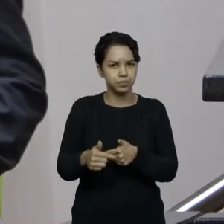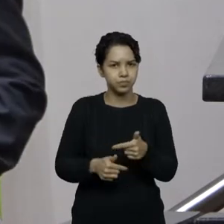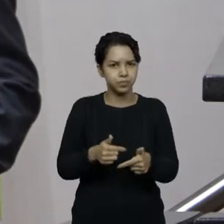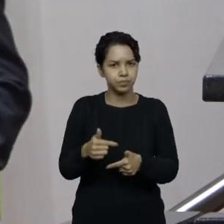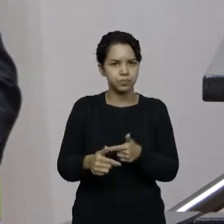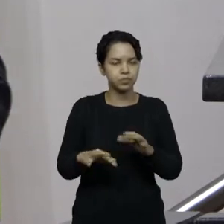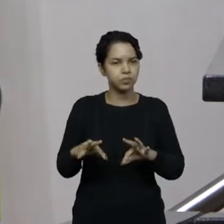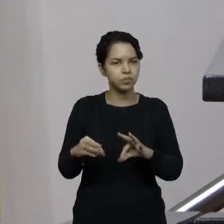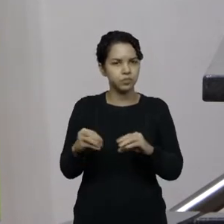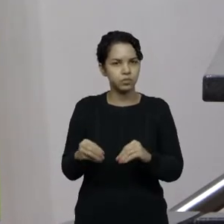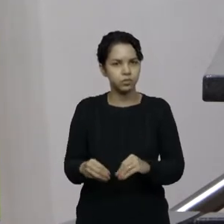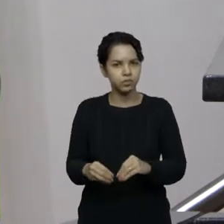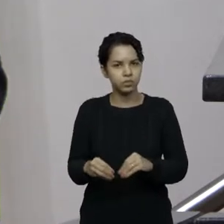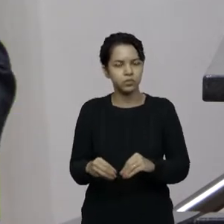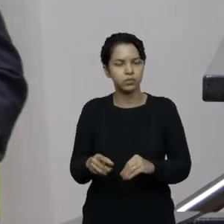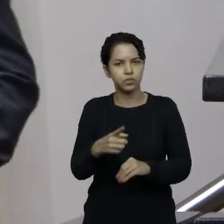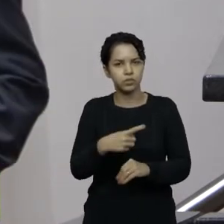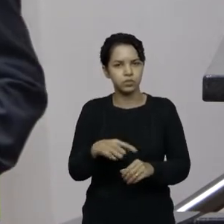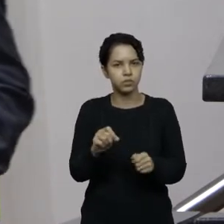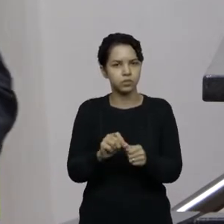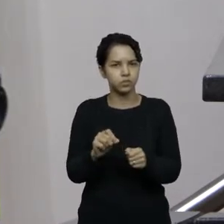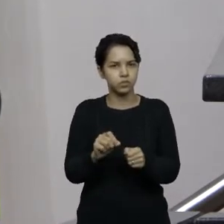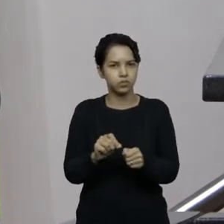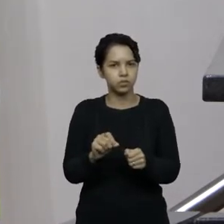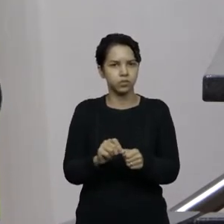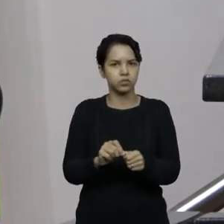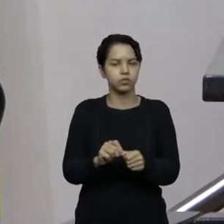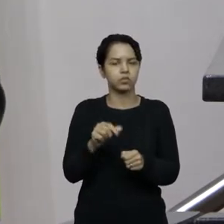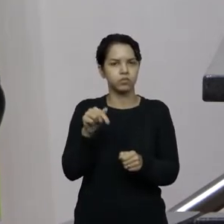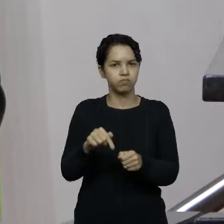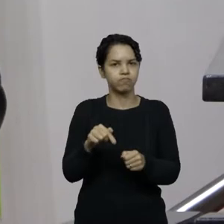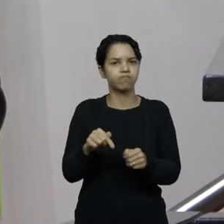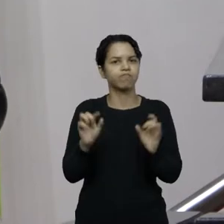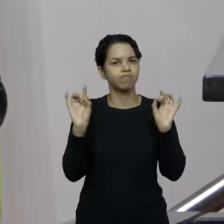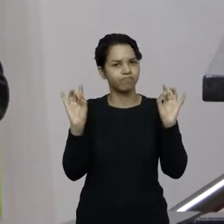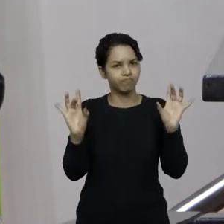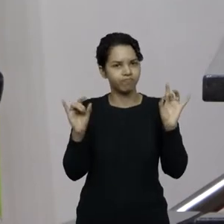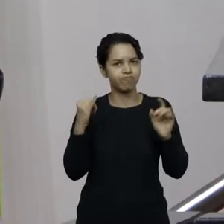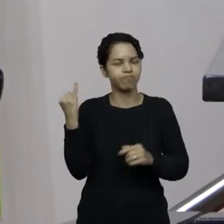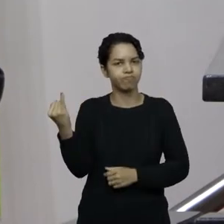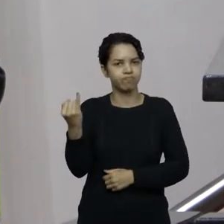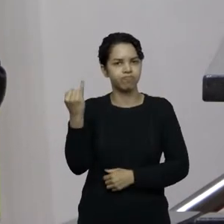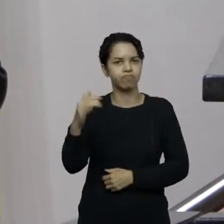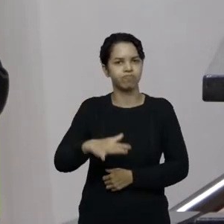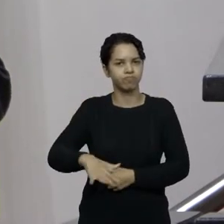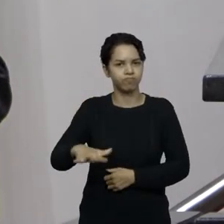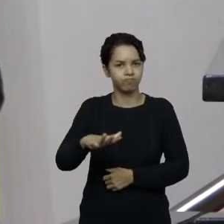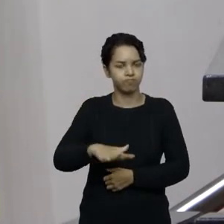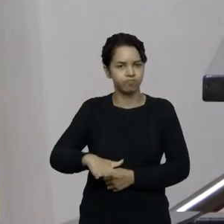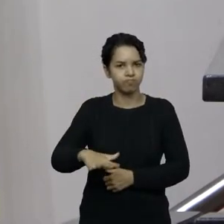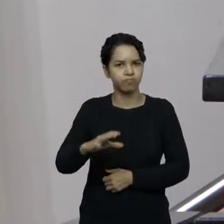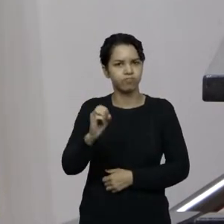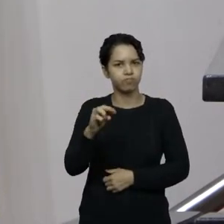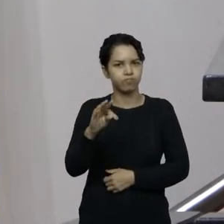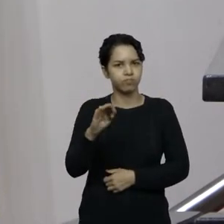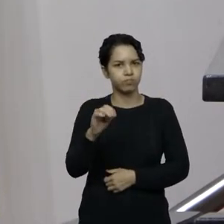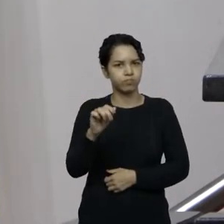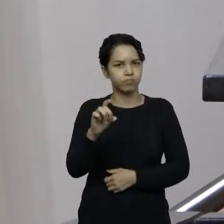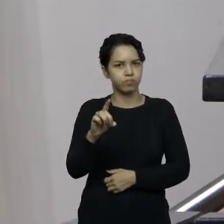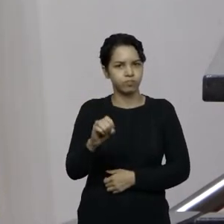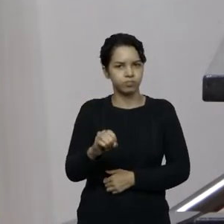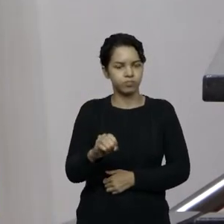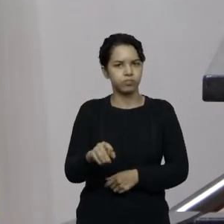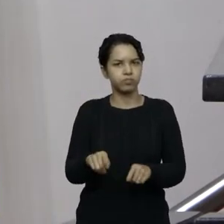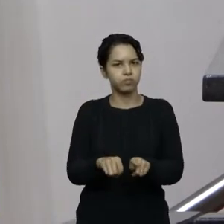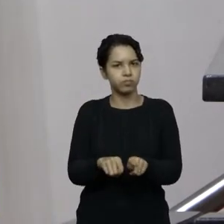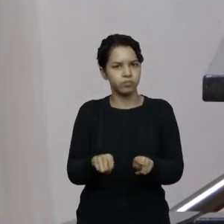todo que tem sido feito nesta grande importante a região do Contestado como